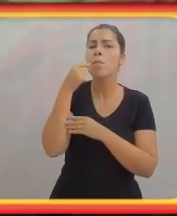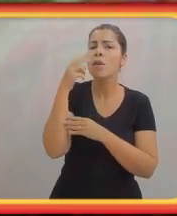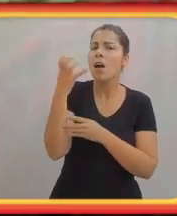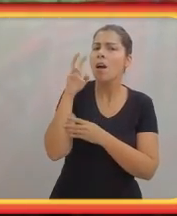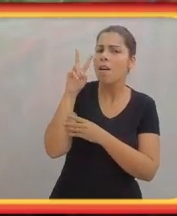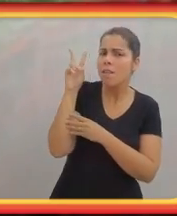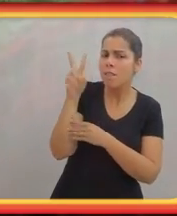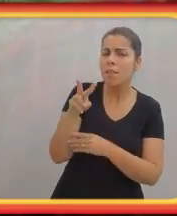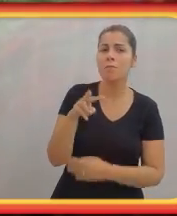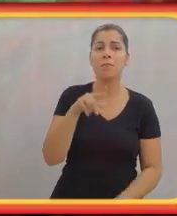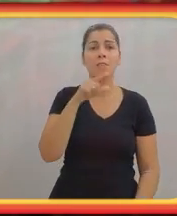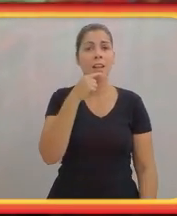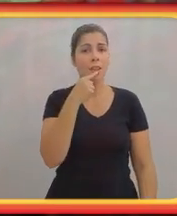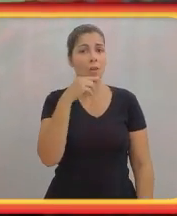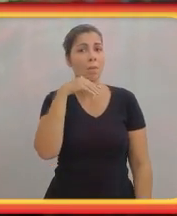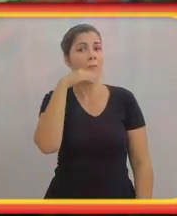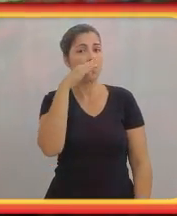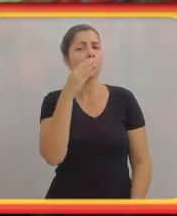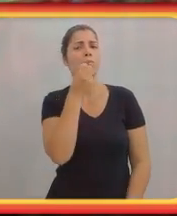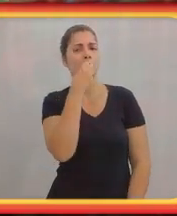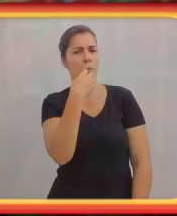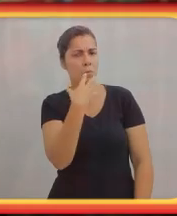Abra a boca, quero ver.